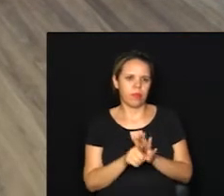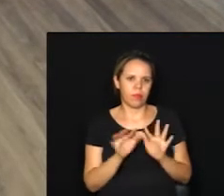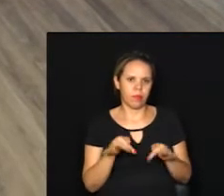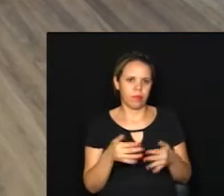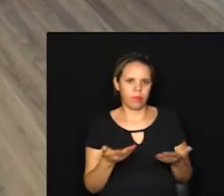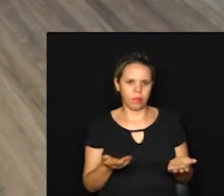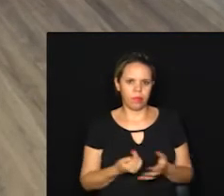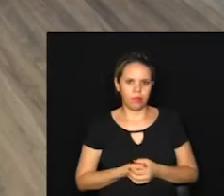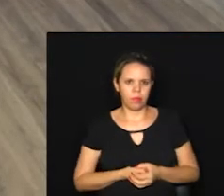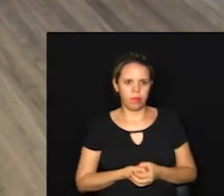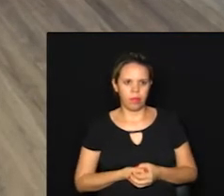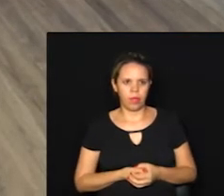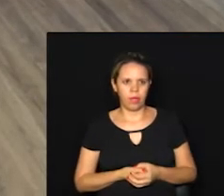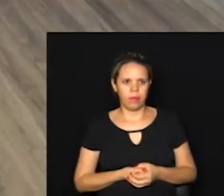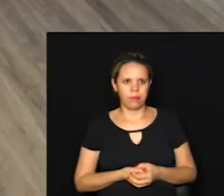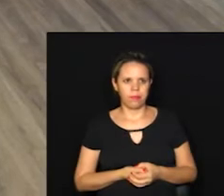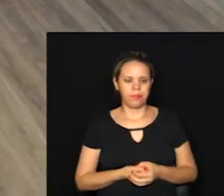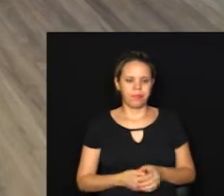final.